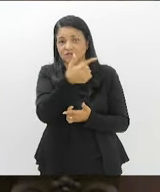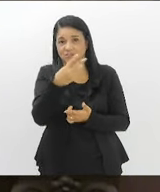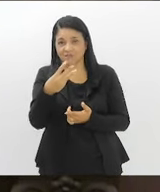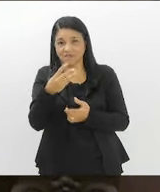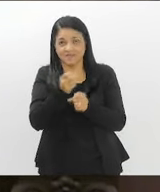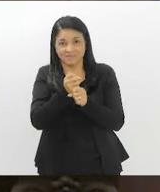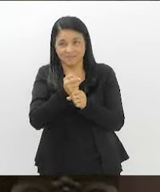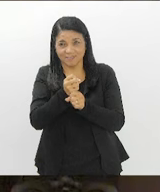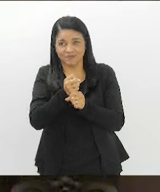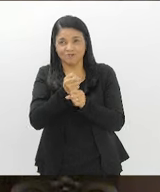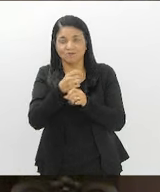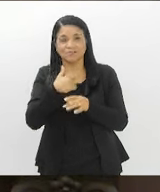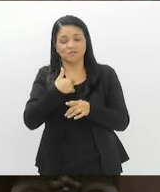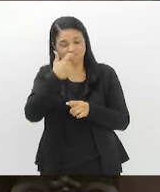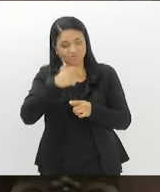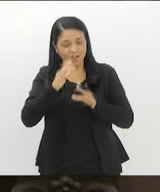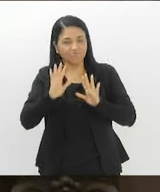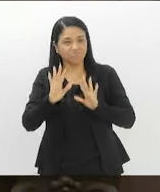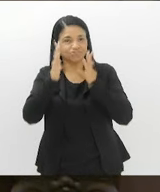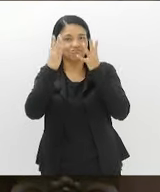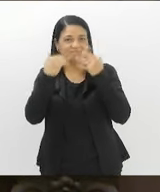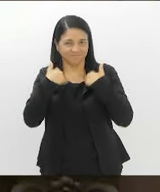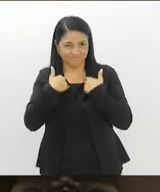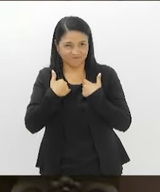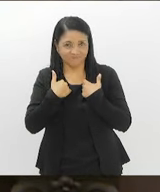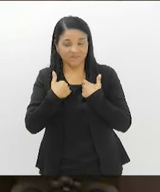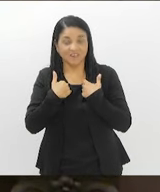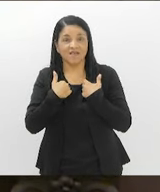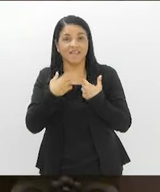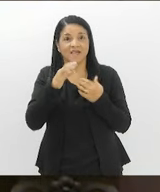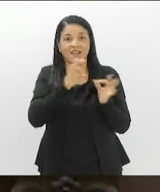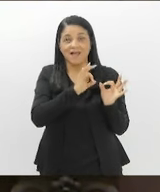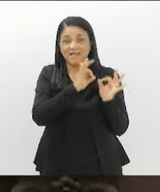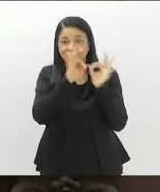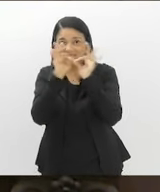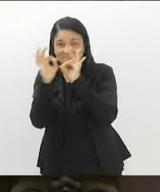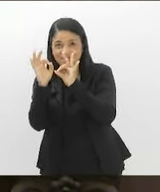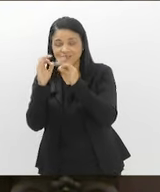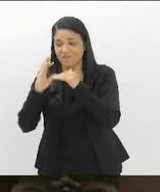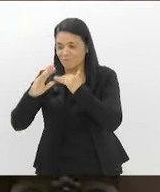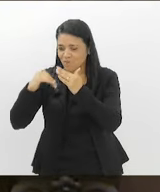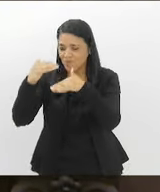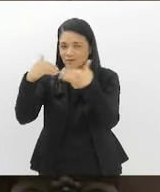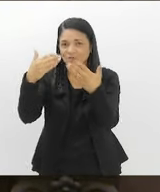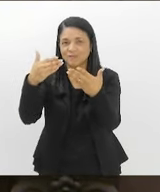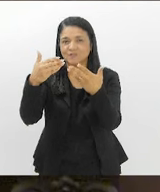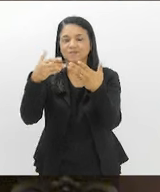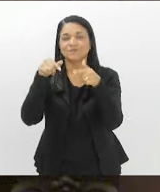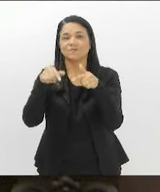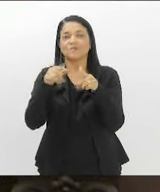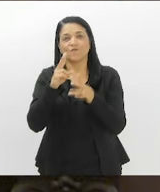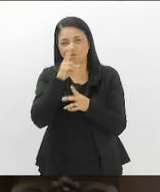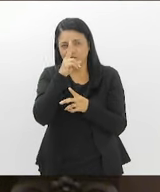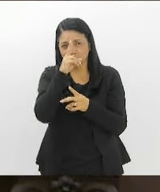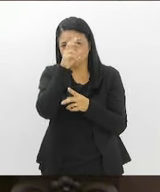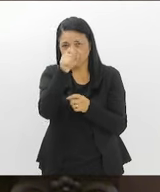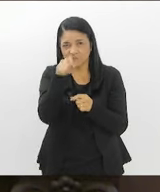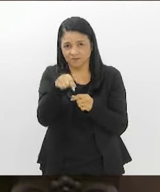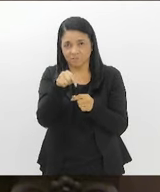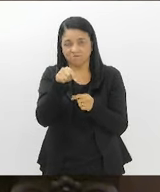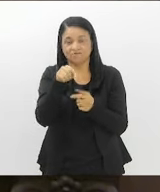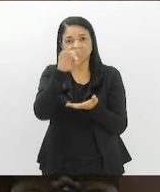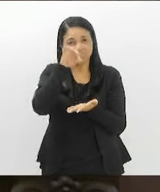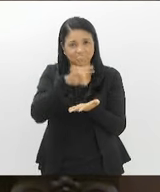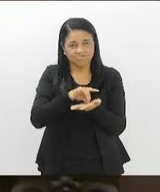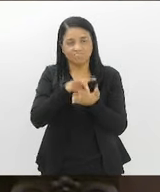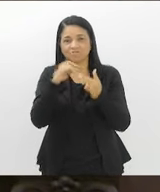algo louvável. No entanto, assistir à evolução e o fortalecimento desta verdadeira instituição,